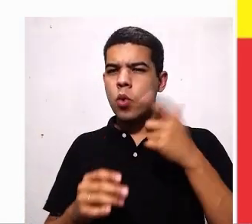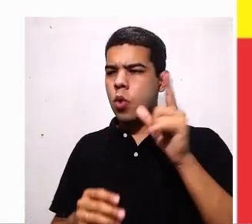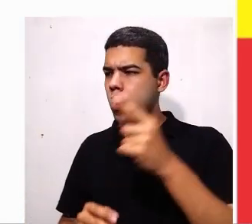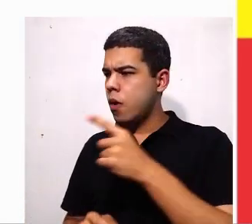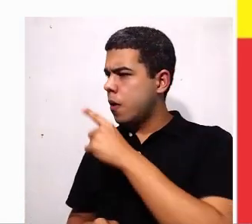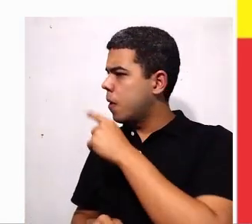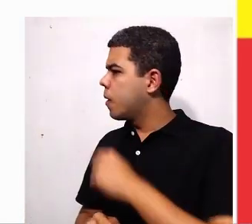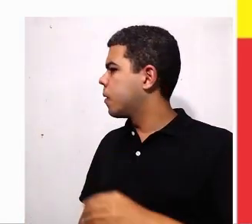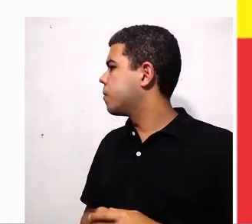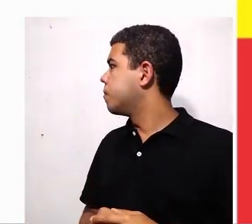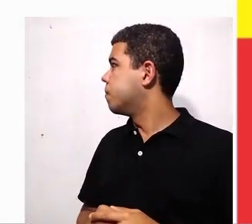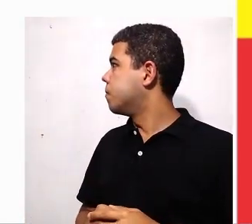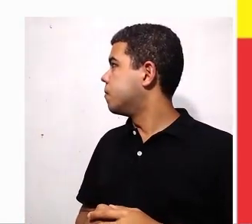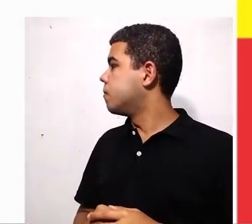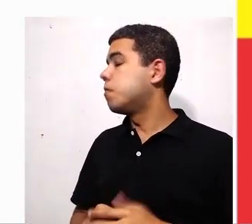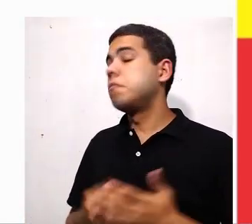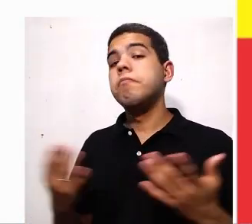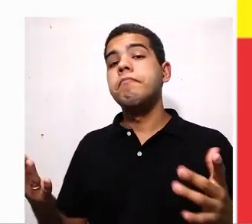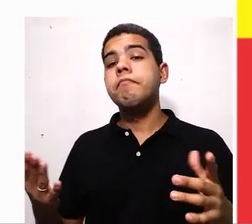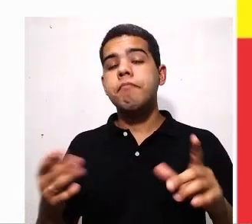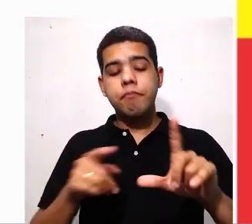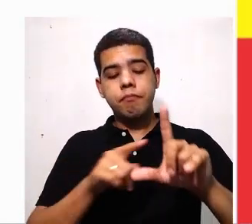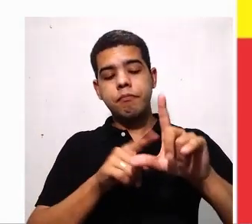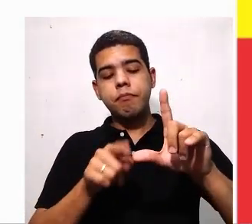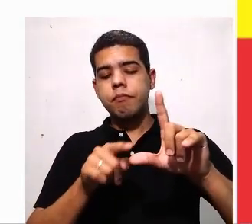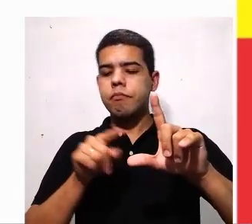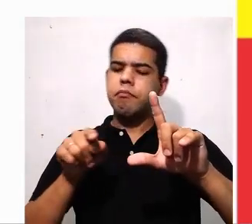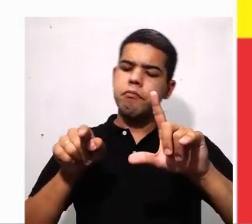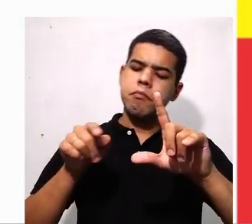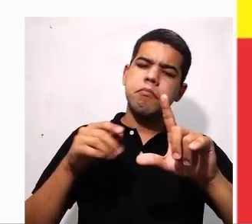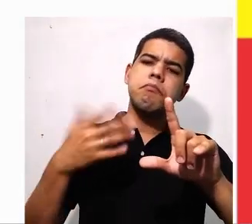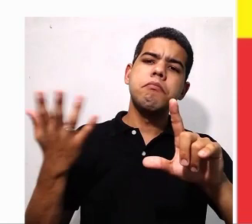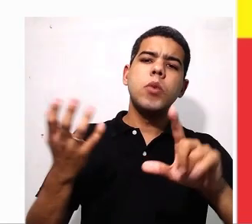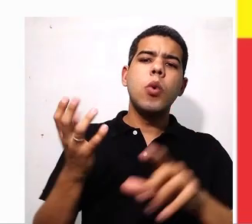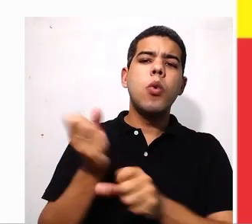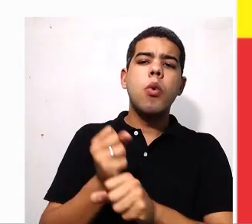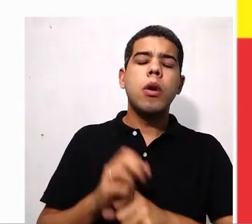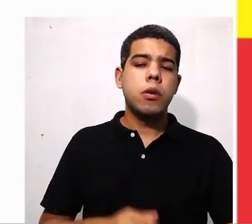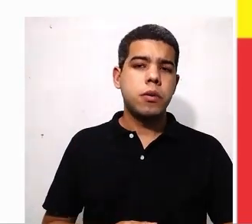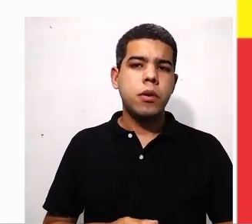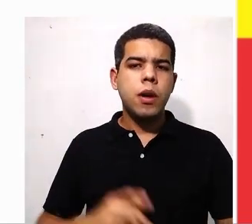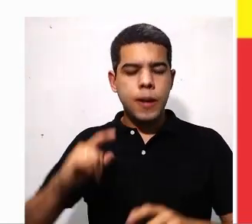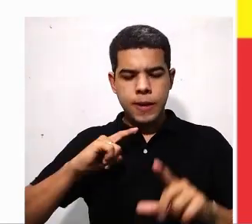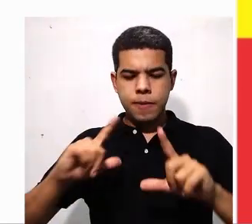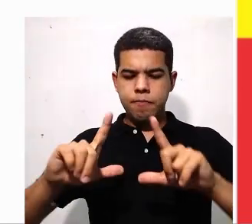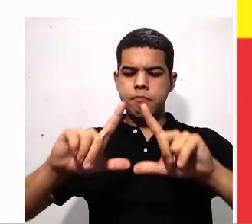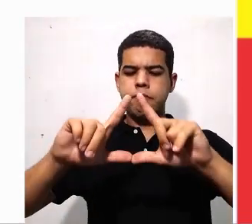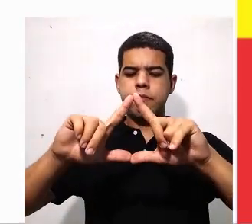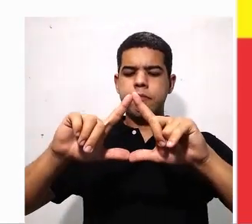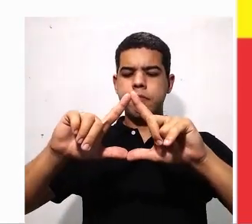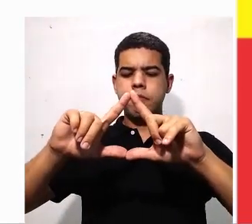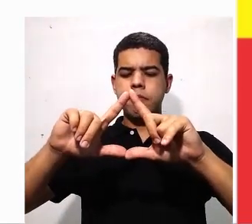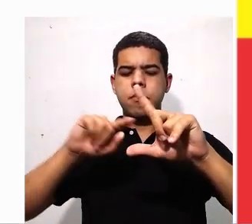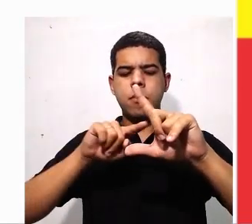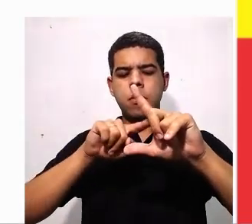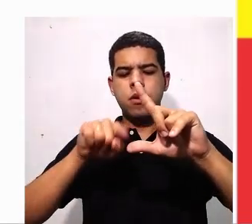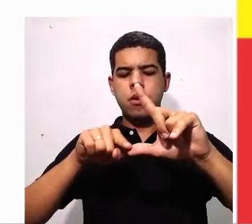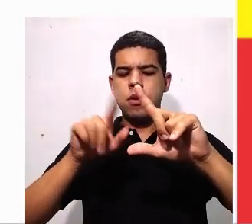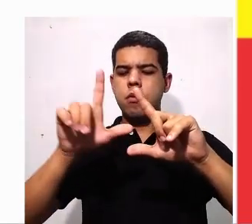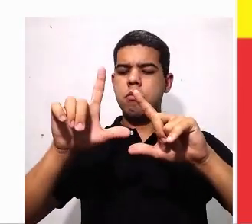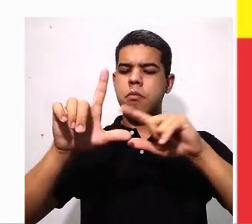que a base, os ângulos da base, são a mesma incógnita. E se formam o quê? Que tem o mesmo